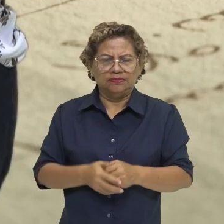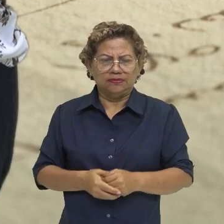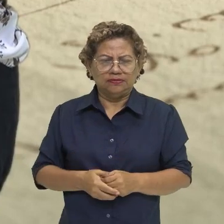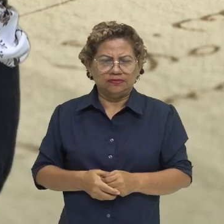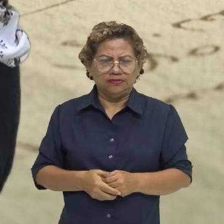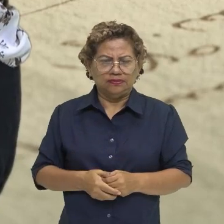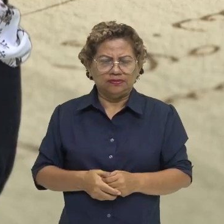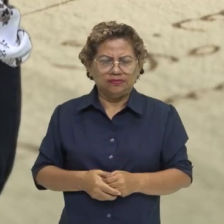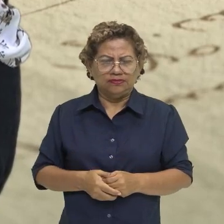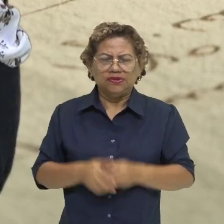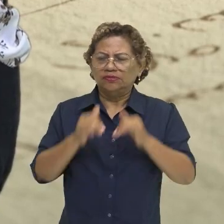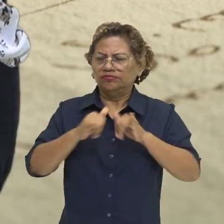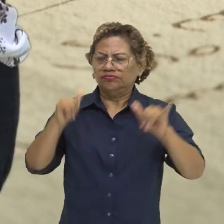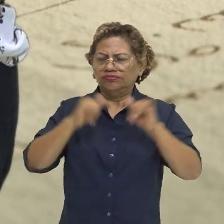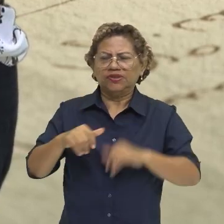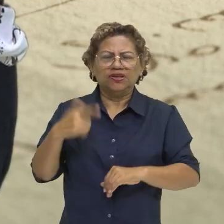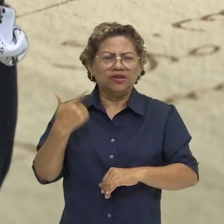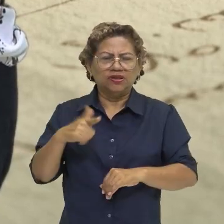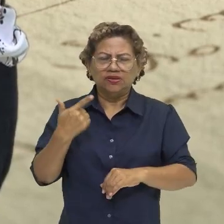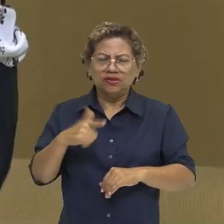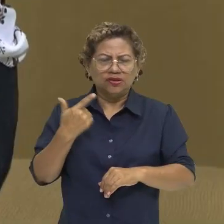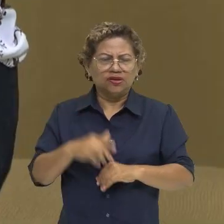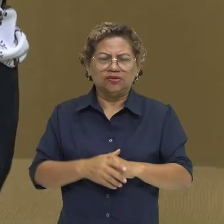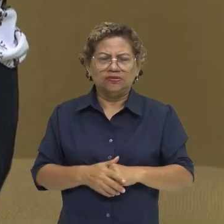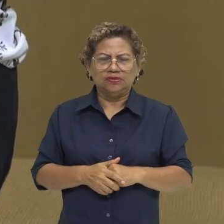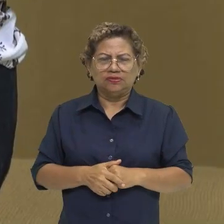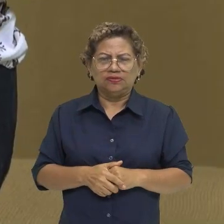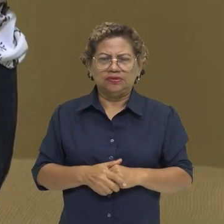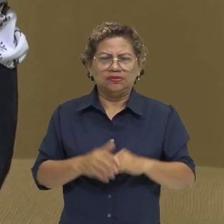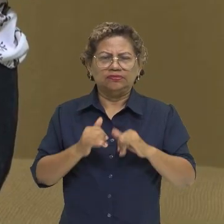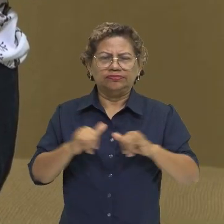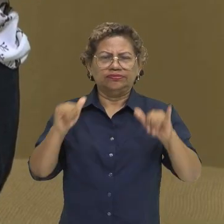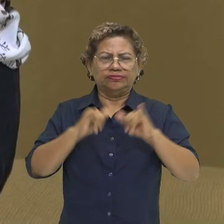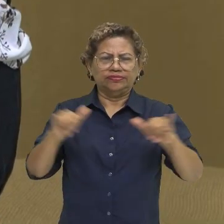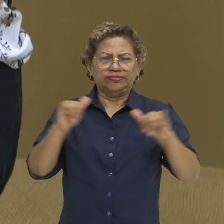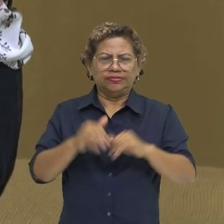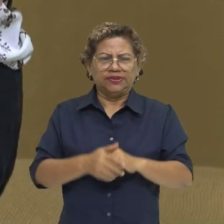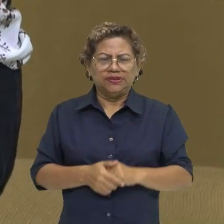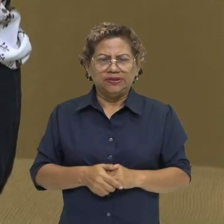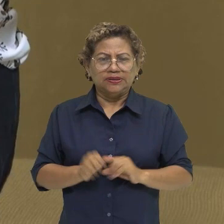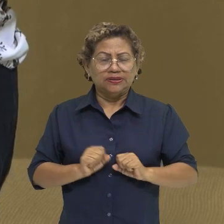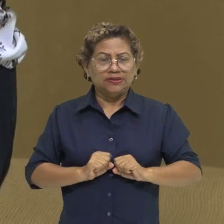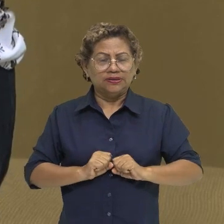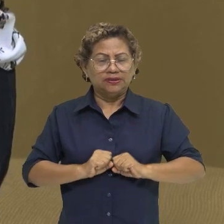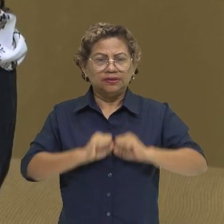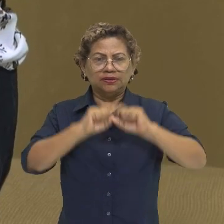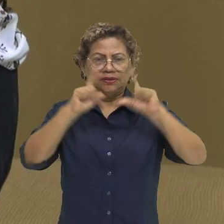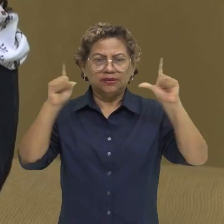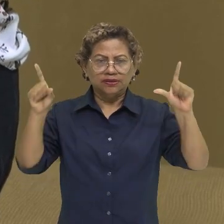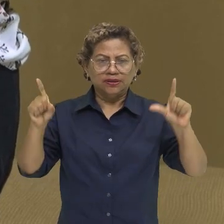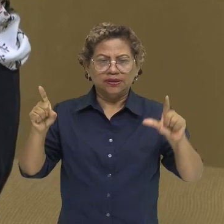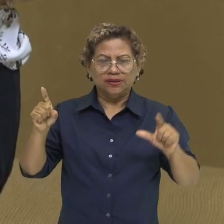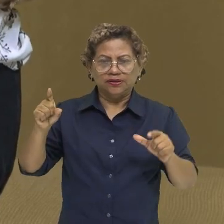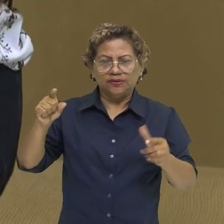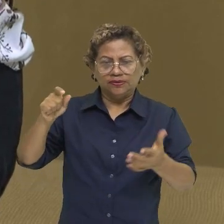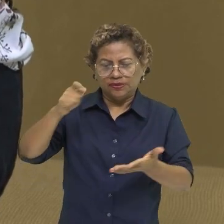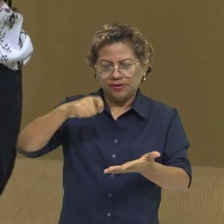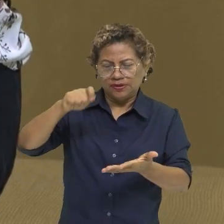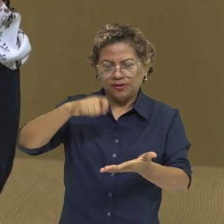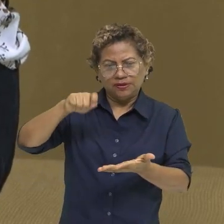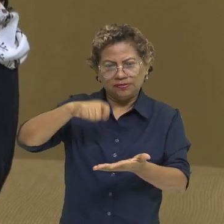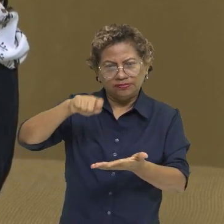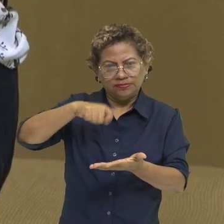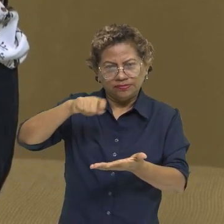nem há notícia de outro qualquer. Assim procedo, minha pena segue esta norma, por